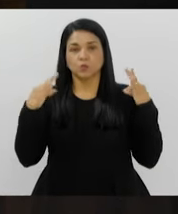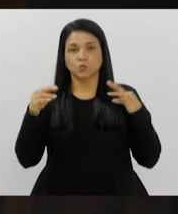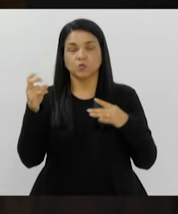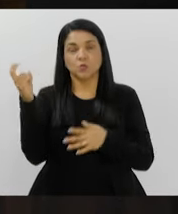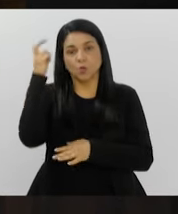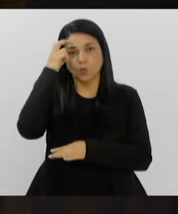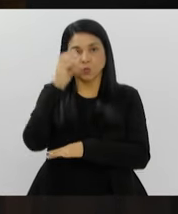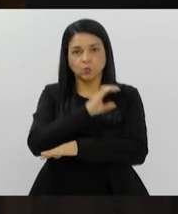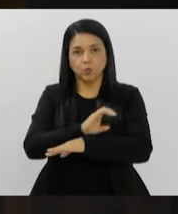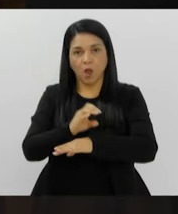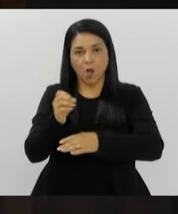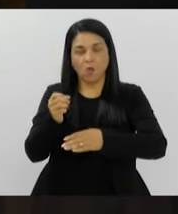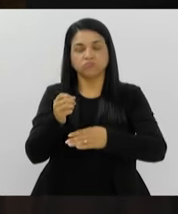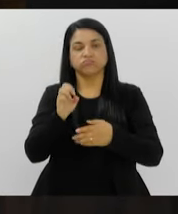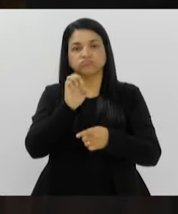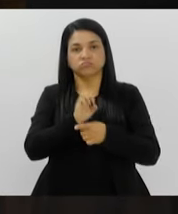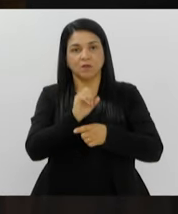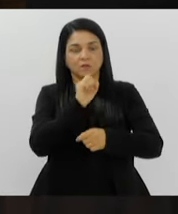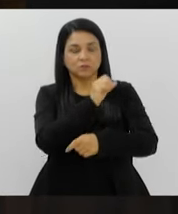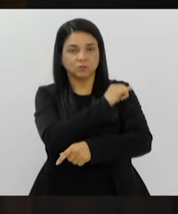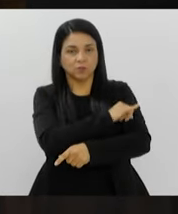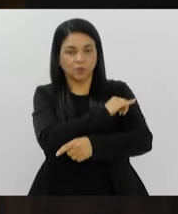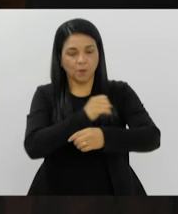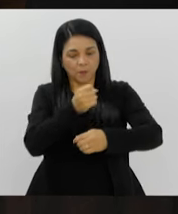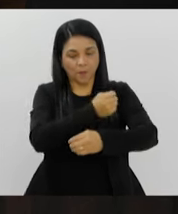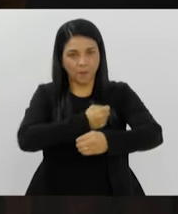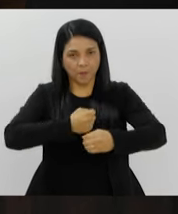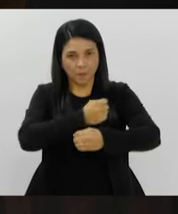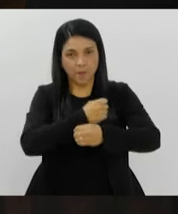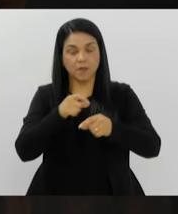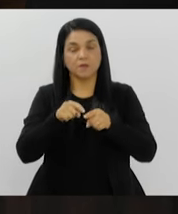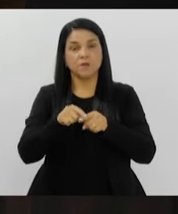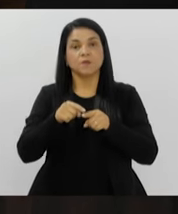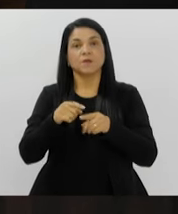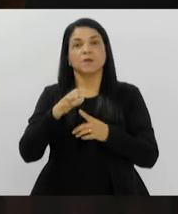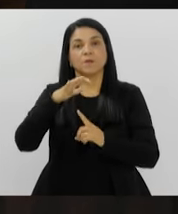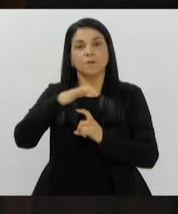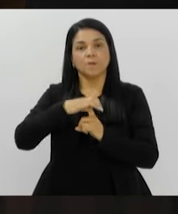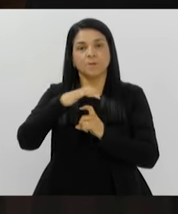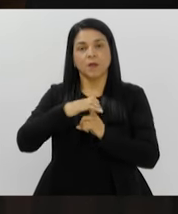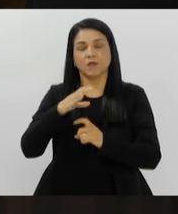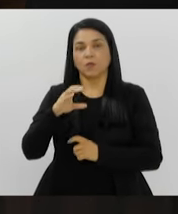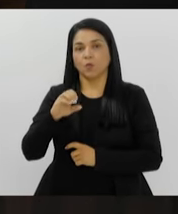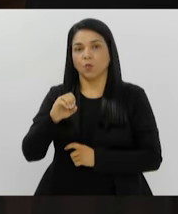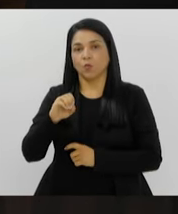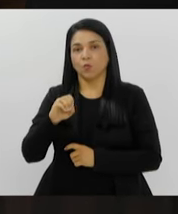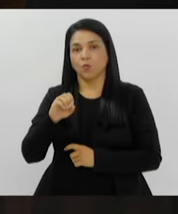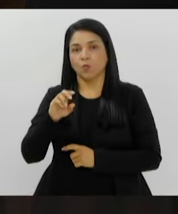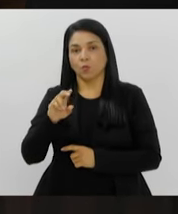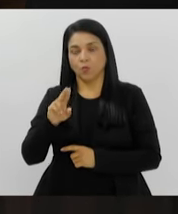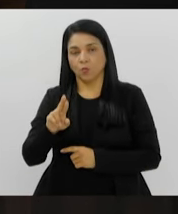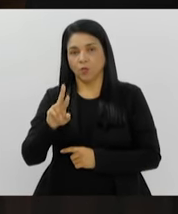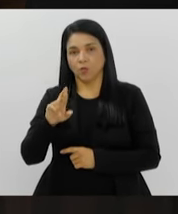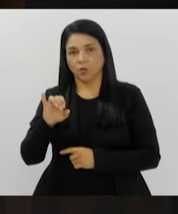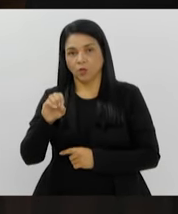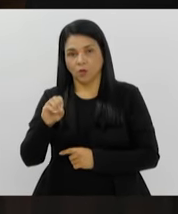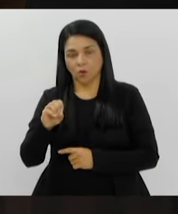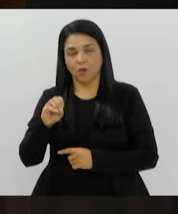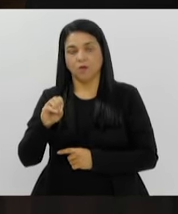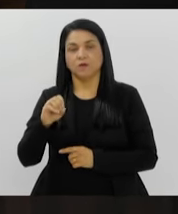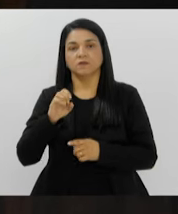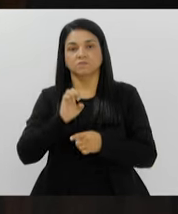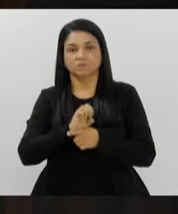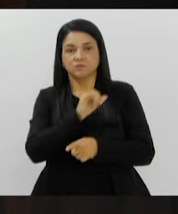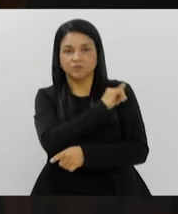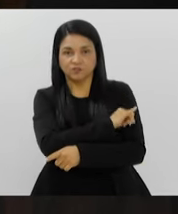gastronômico do Estado do Rio de Janeiro o Parque Natural Municipal do Curió, localizado em Paracambi, Rio de Janeiro. Em discussão, não havendo quem